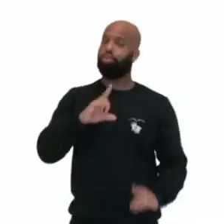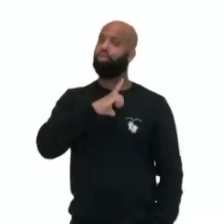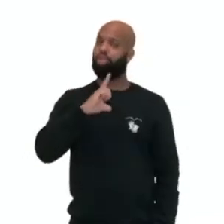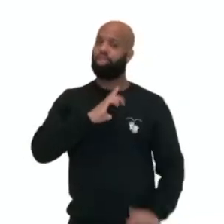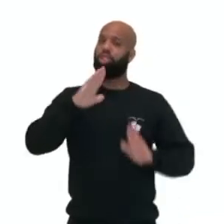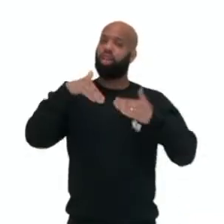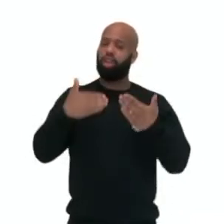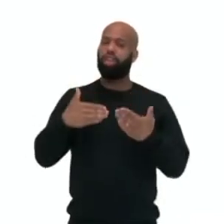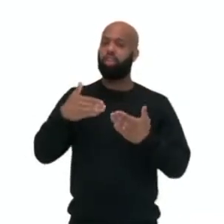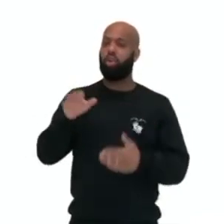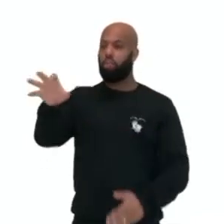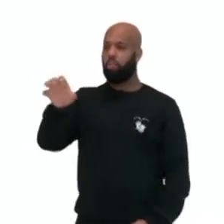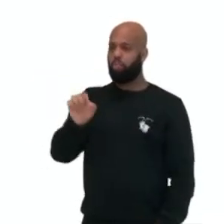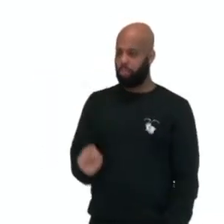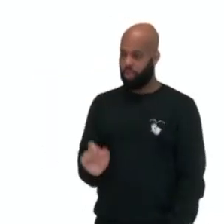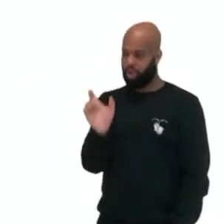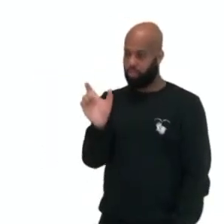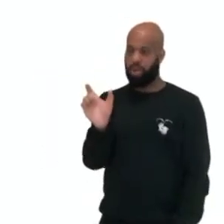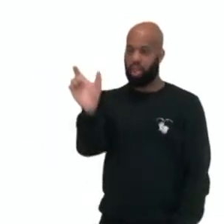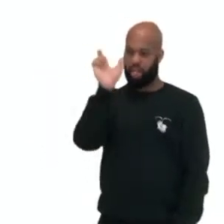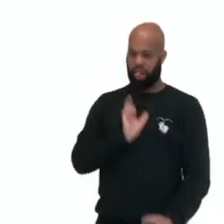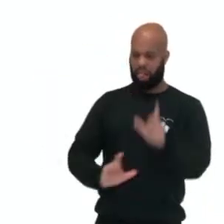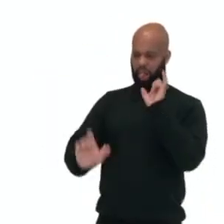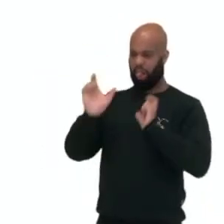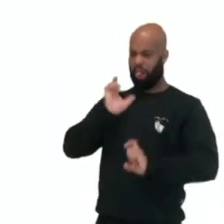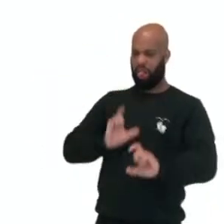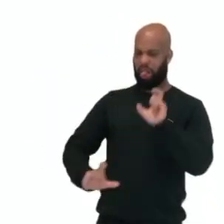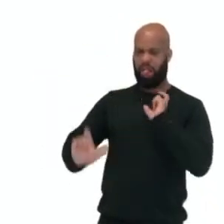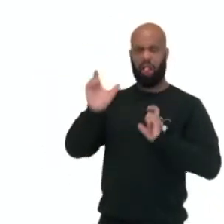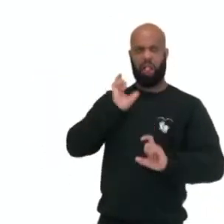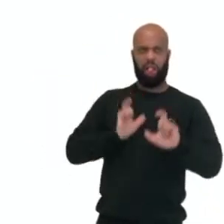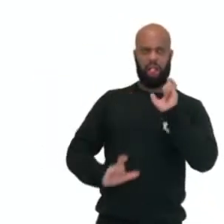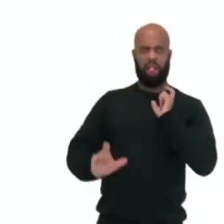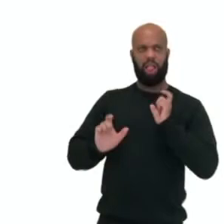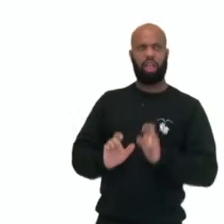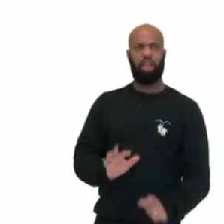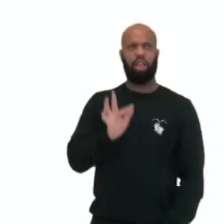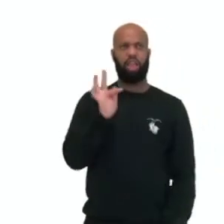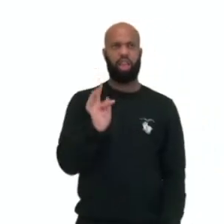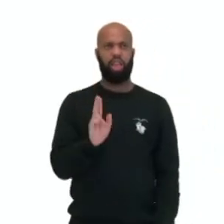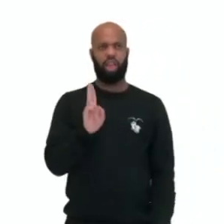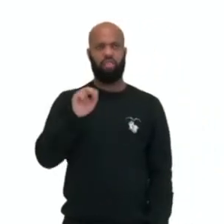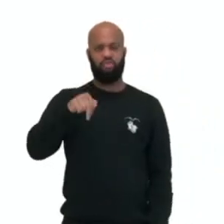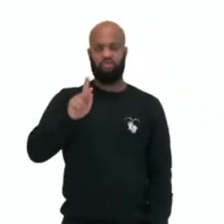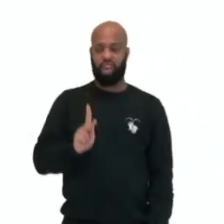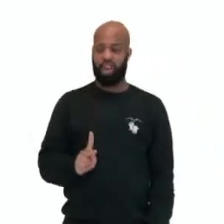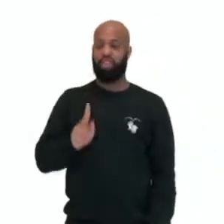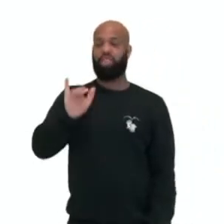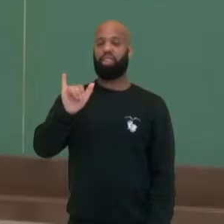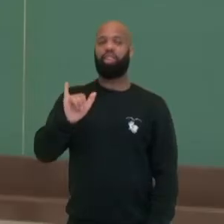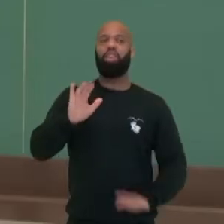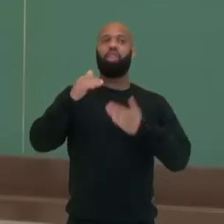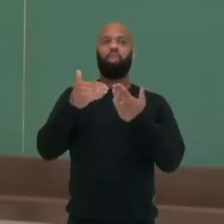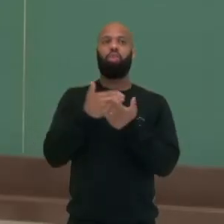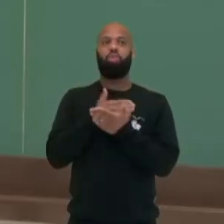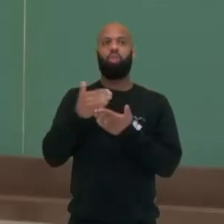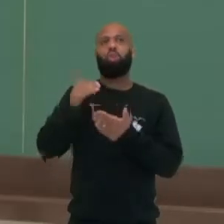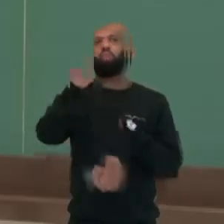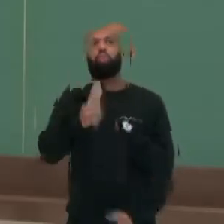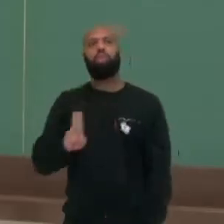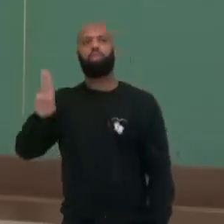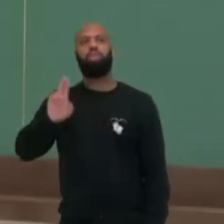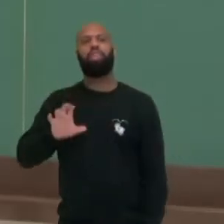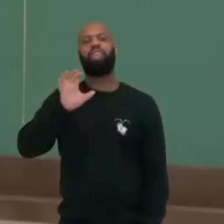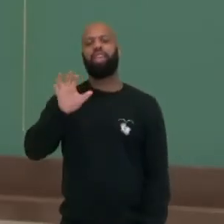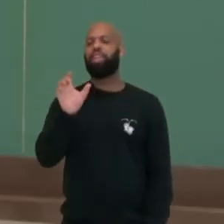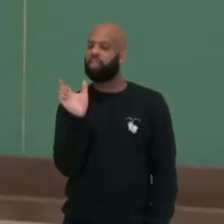eles pegam essa palavra que era utilizada como um xingamento e passam a